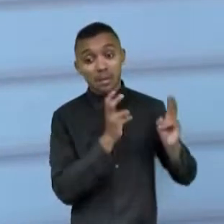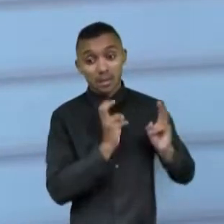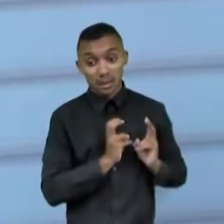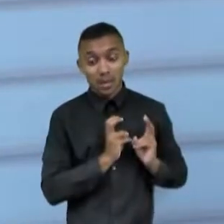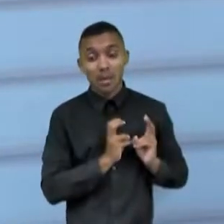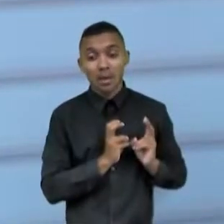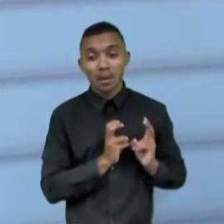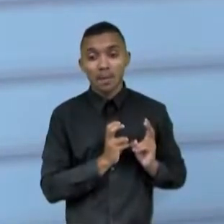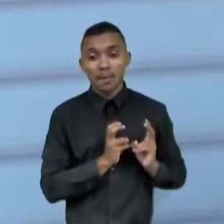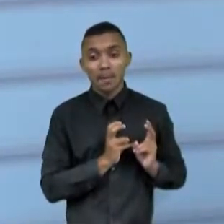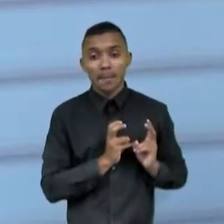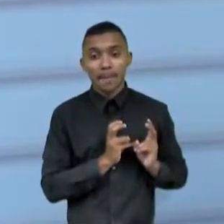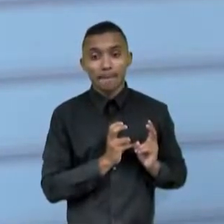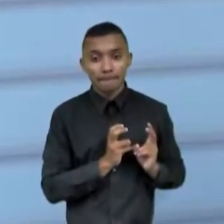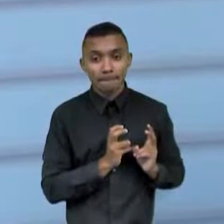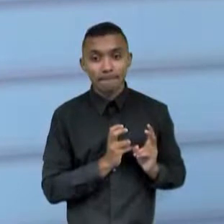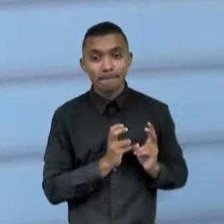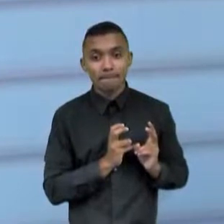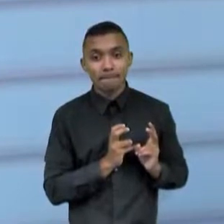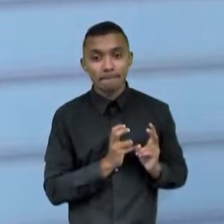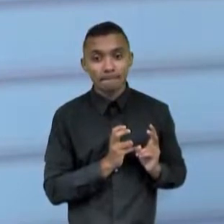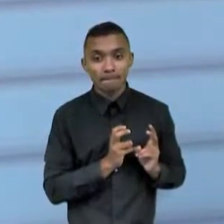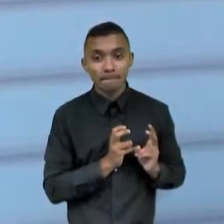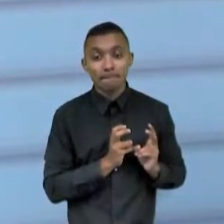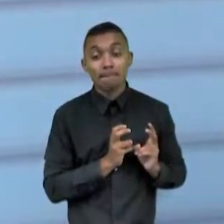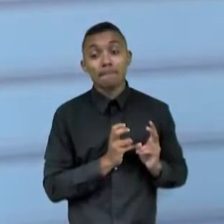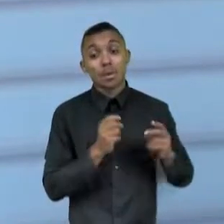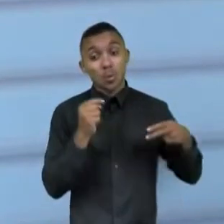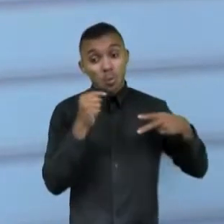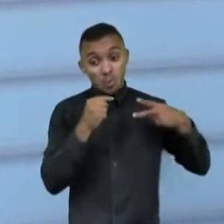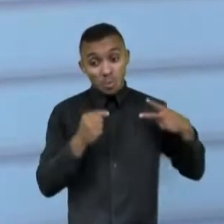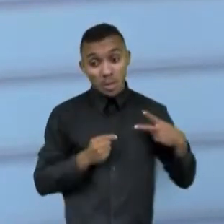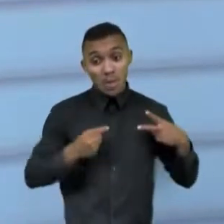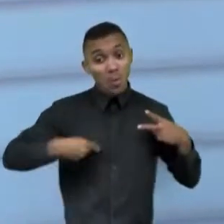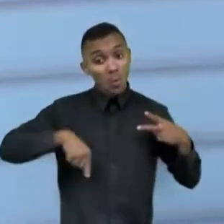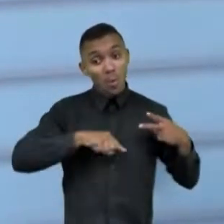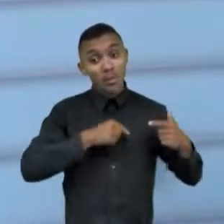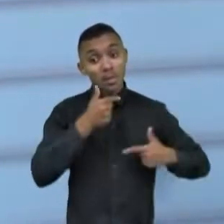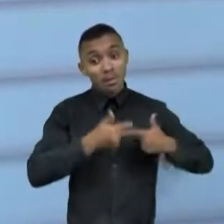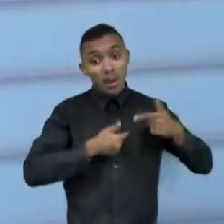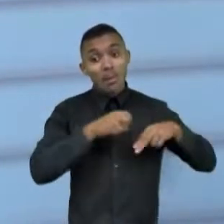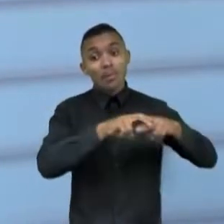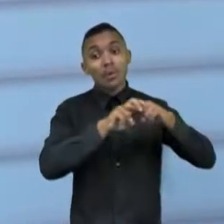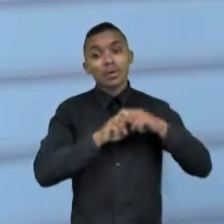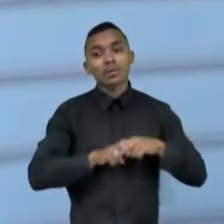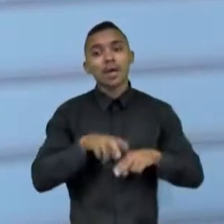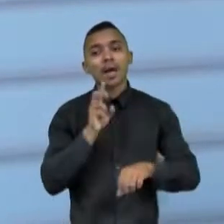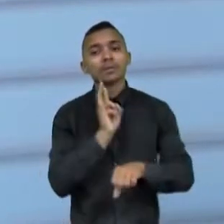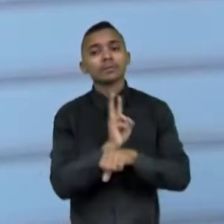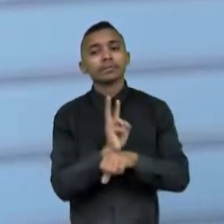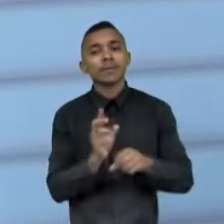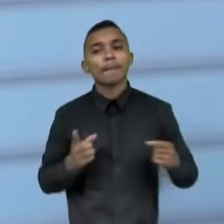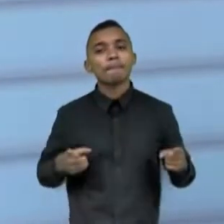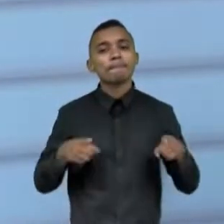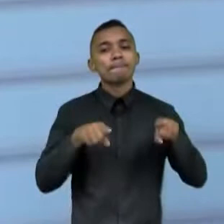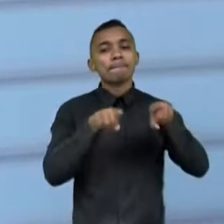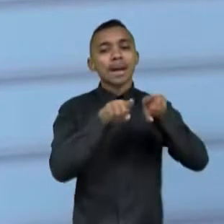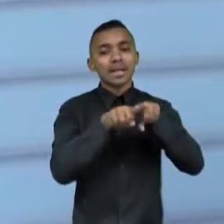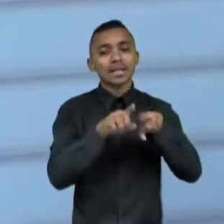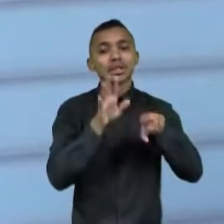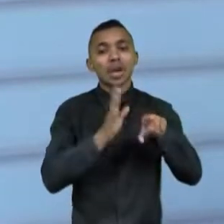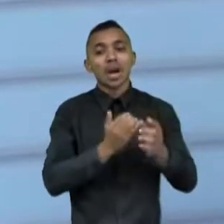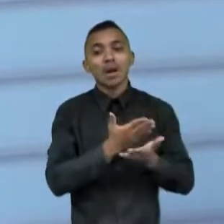né, nos afazeres do escritório Frei Tito. Então, é um trabalho de parceria e que se